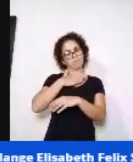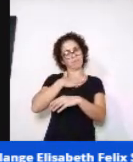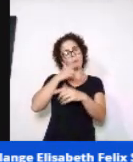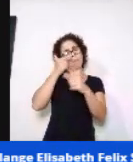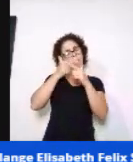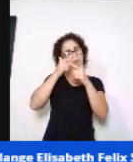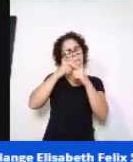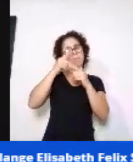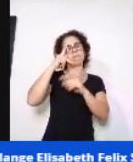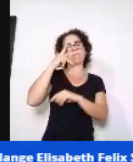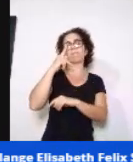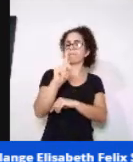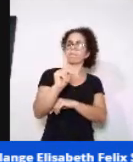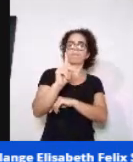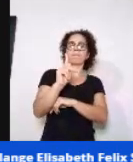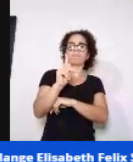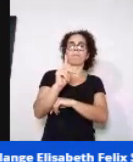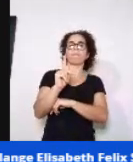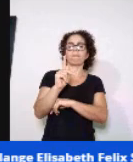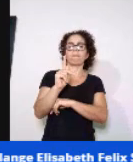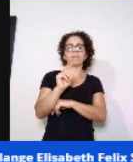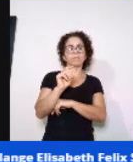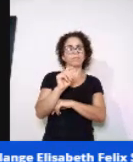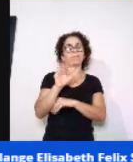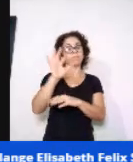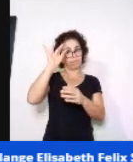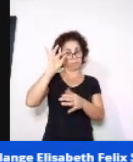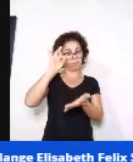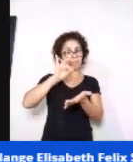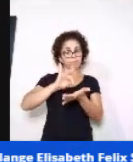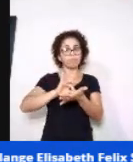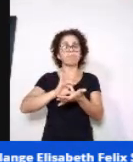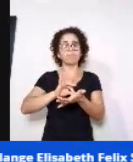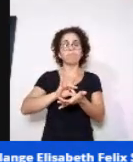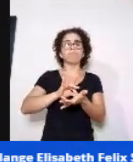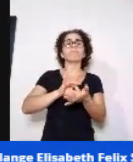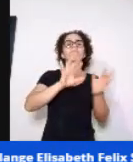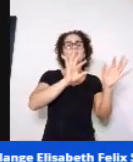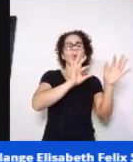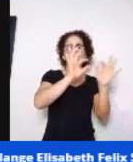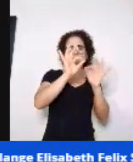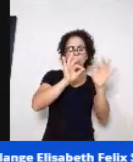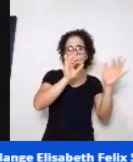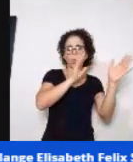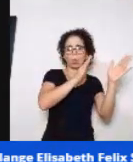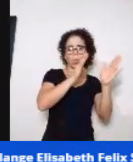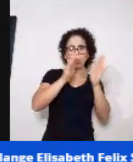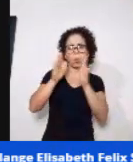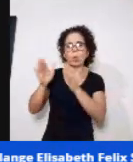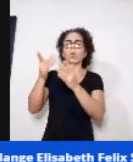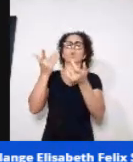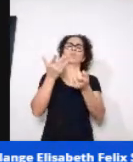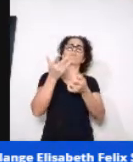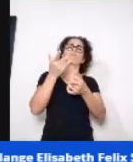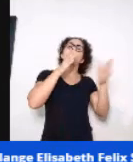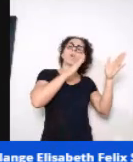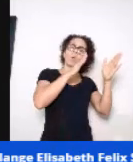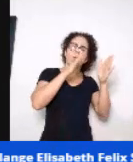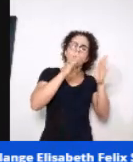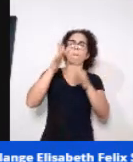me fez nada. Certo? Colocar as coisas no lugar. As pessoas no lugar, as prioridades no